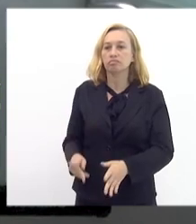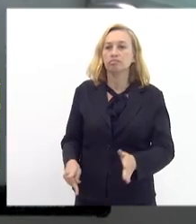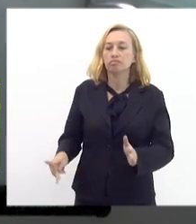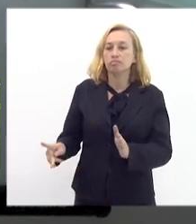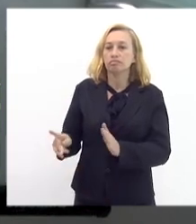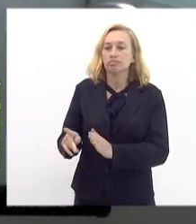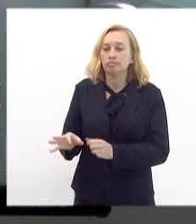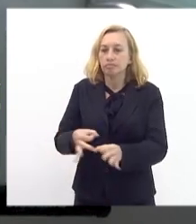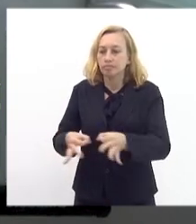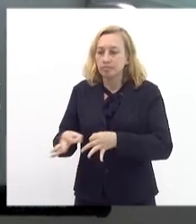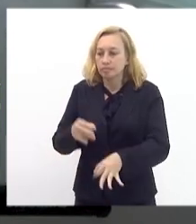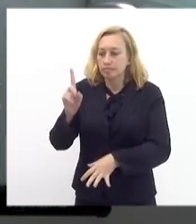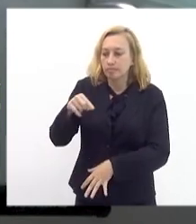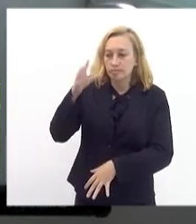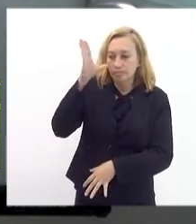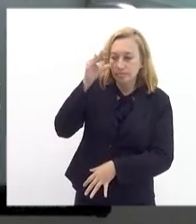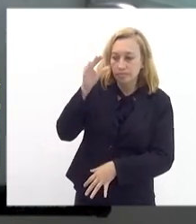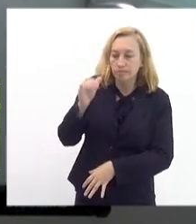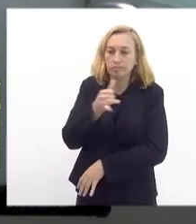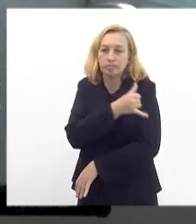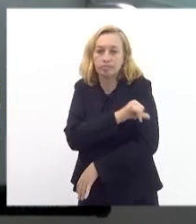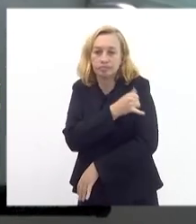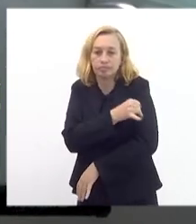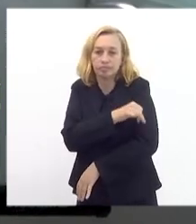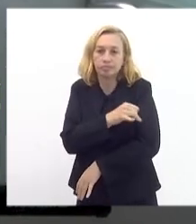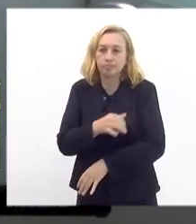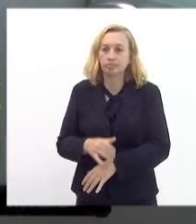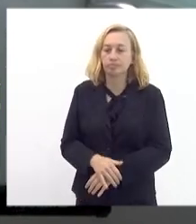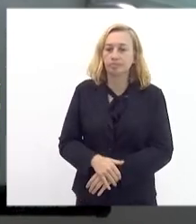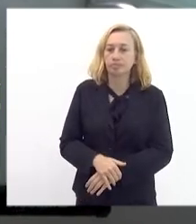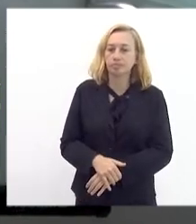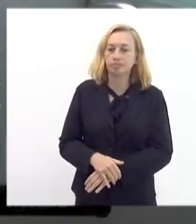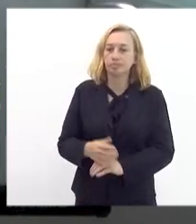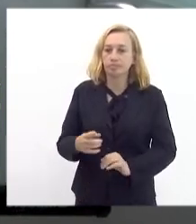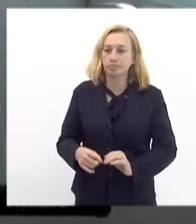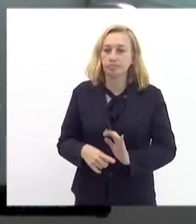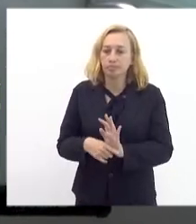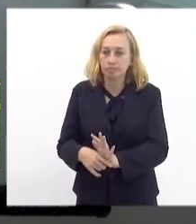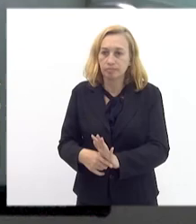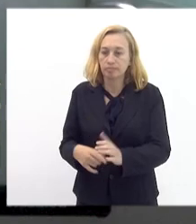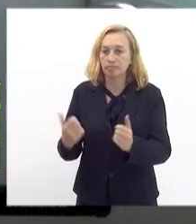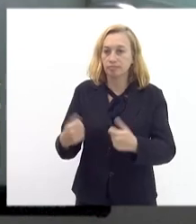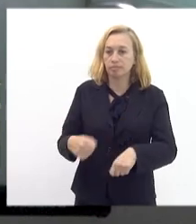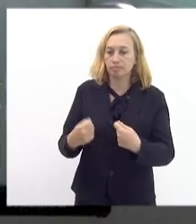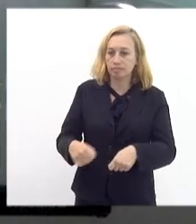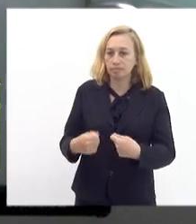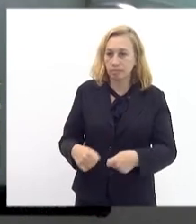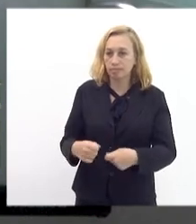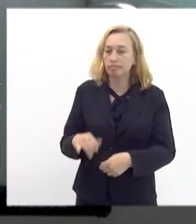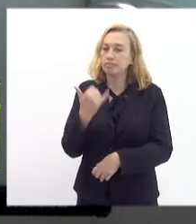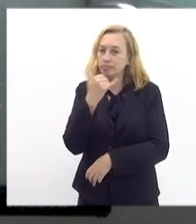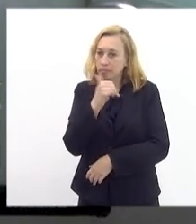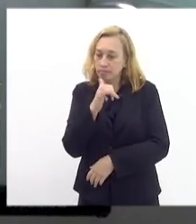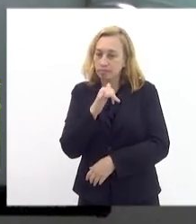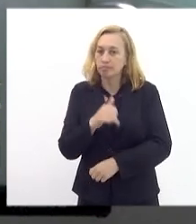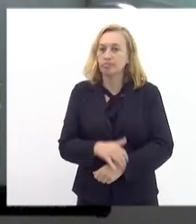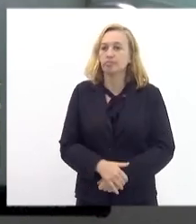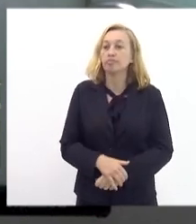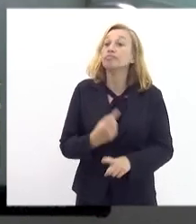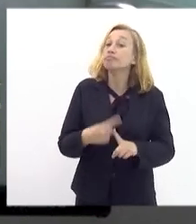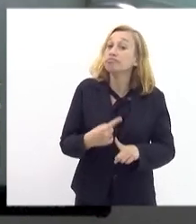projeto ele é muito interessante para o Rio de Janeiro para atender a nossa crise energética para garantir o suprimento energético